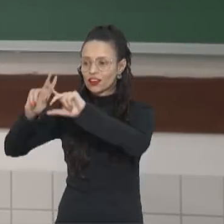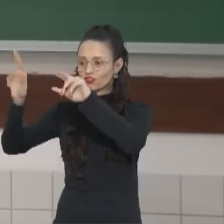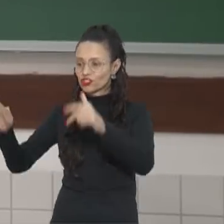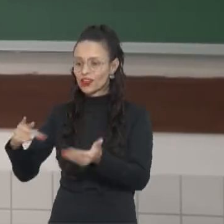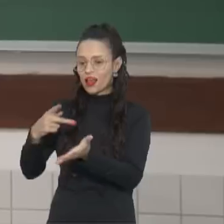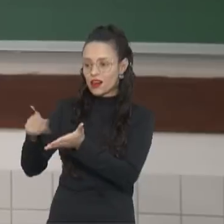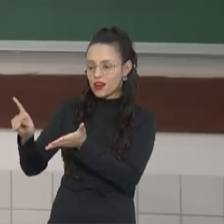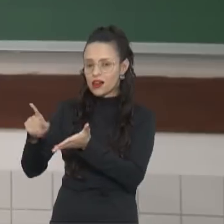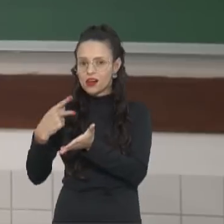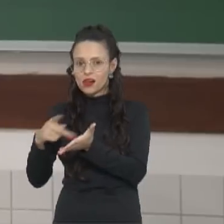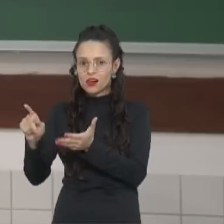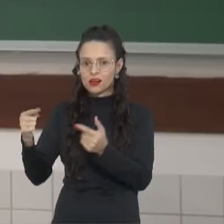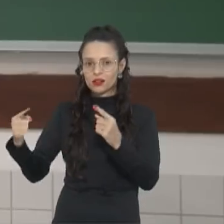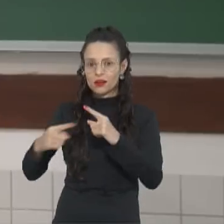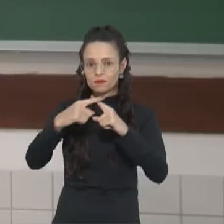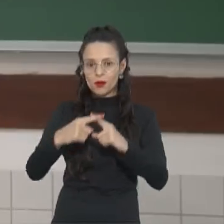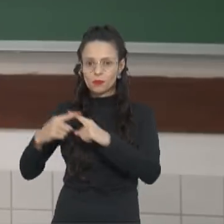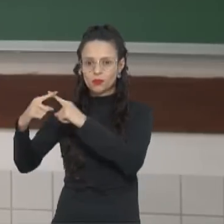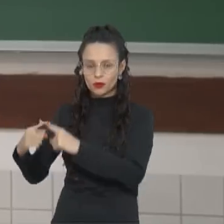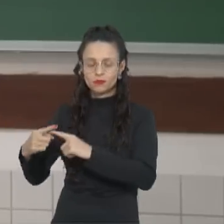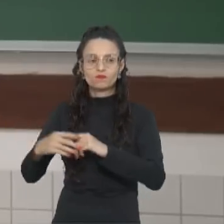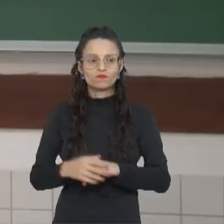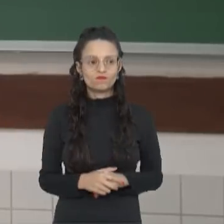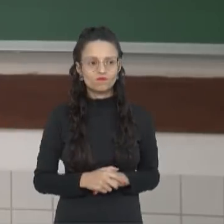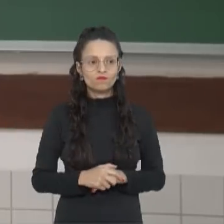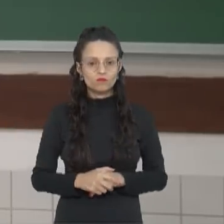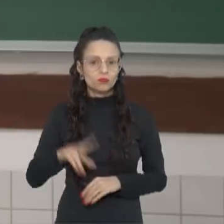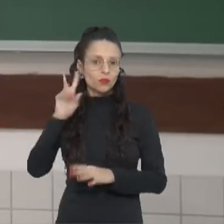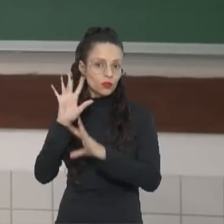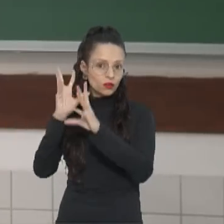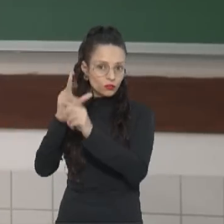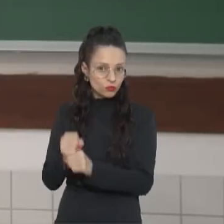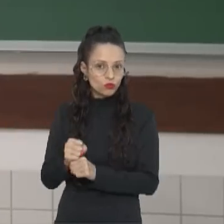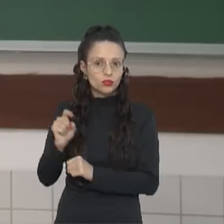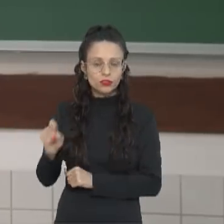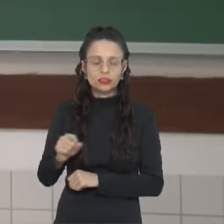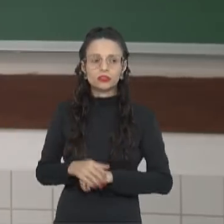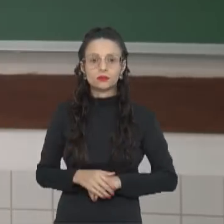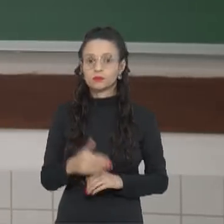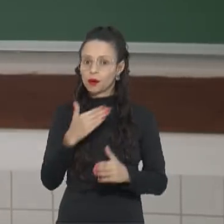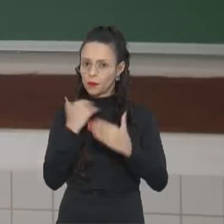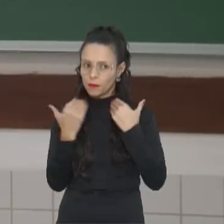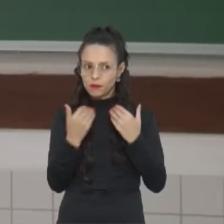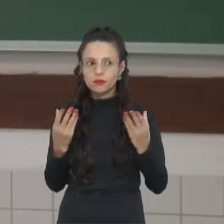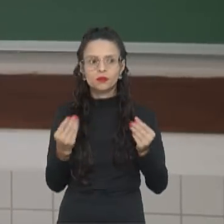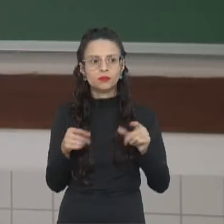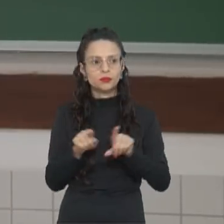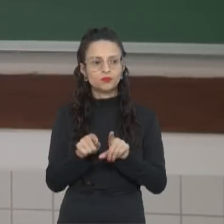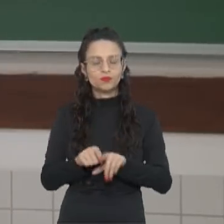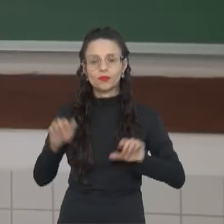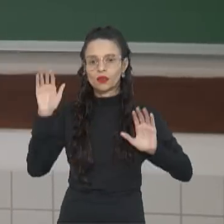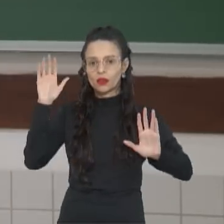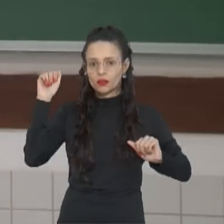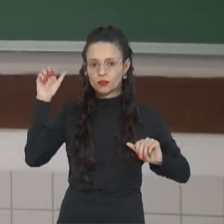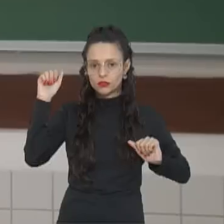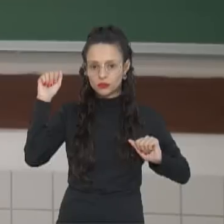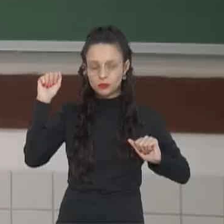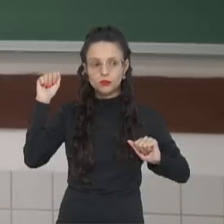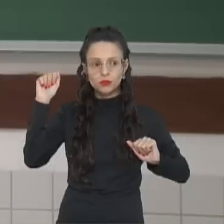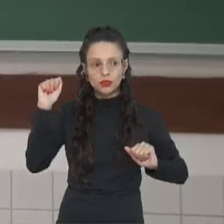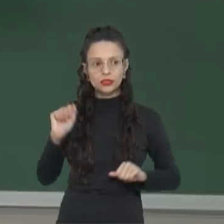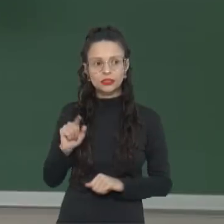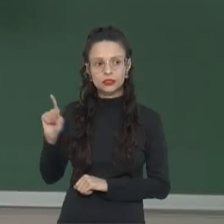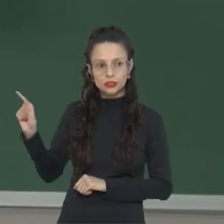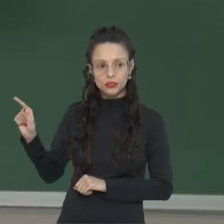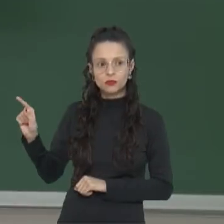no mesmo território para poder mandar. Então, um histórico de guerra e de milhões de mortos também. A Espanha, a Guiné